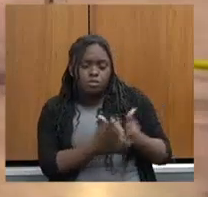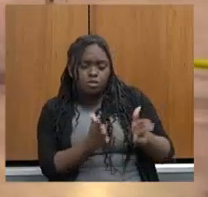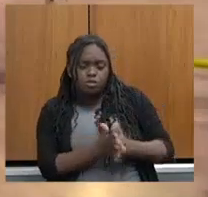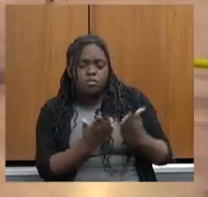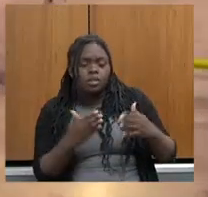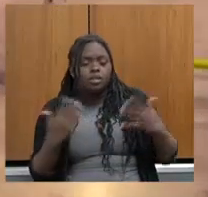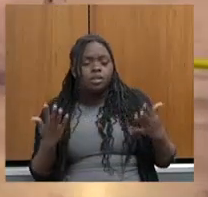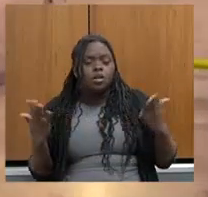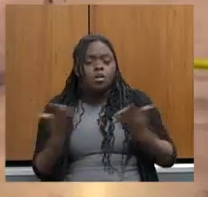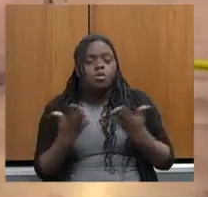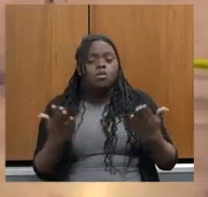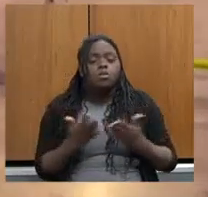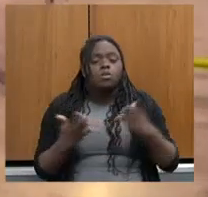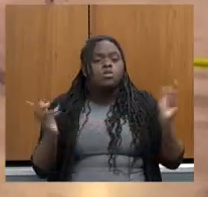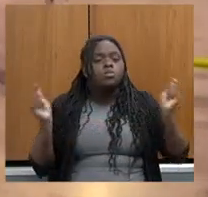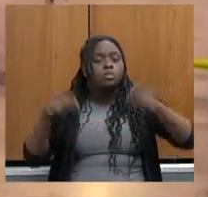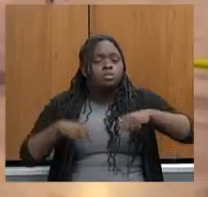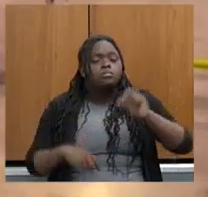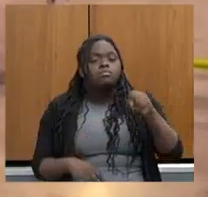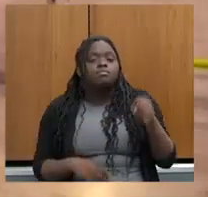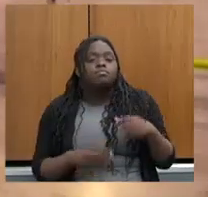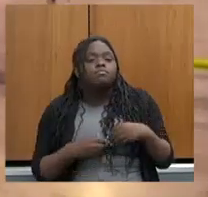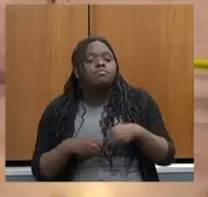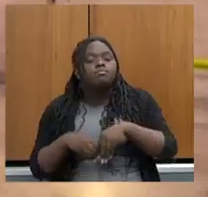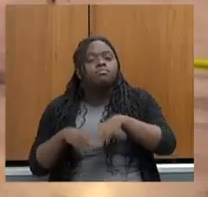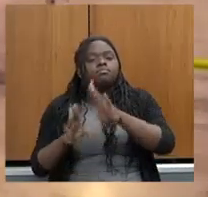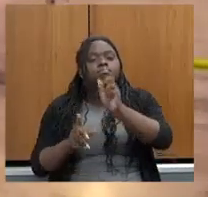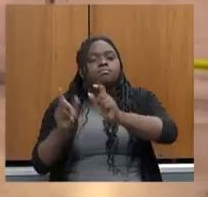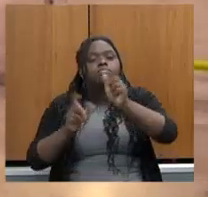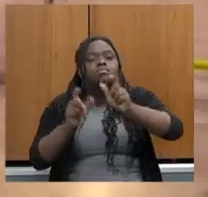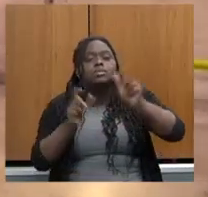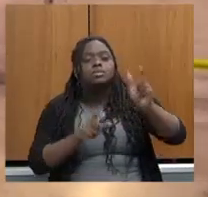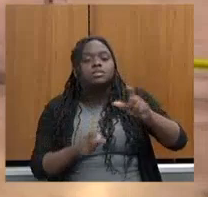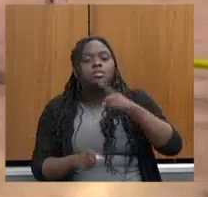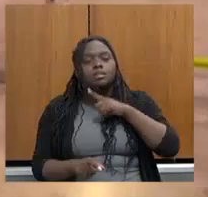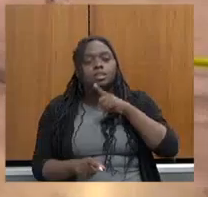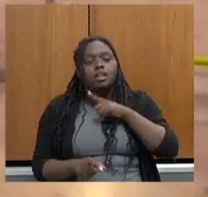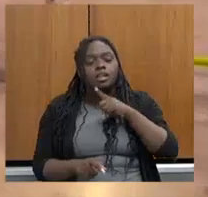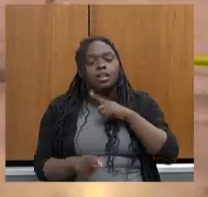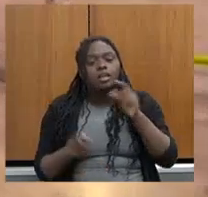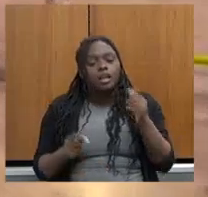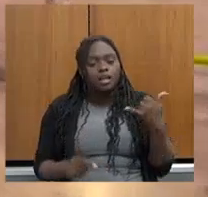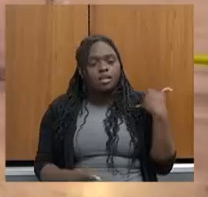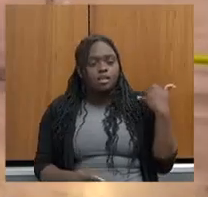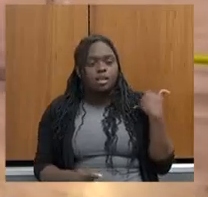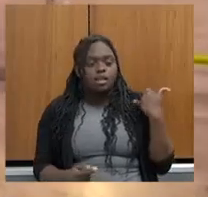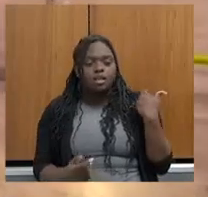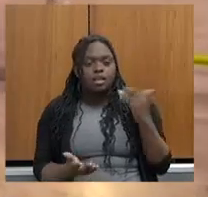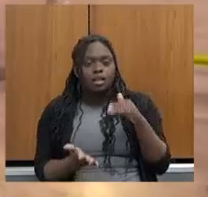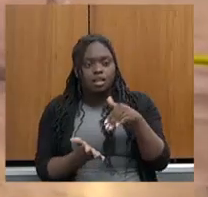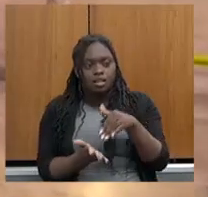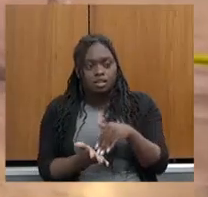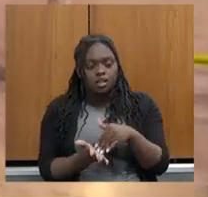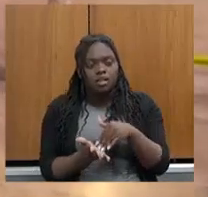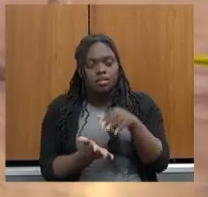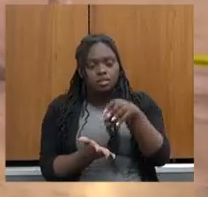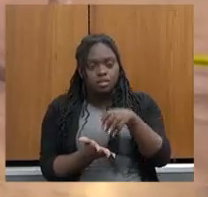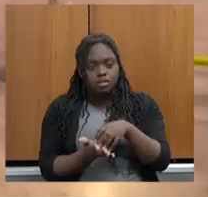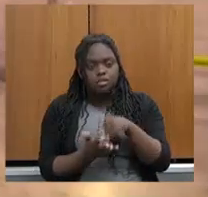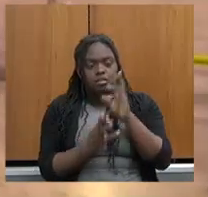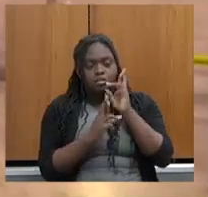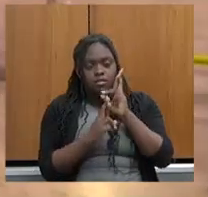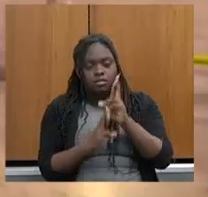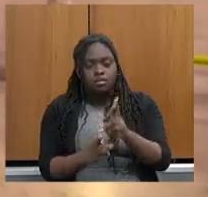nós temos condições de levar as pessoas que têm necessidade até centros de referência em que ele será